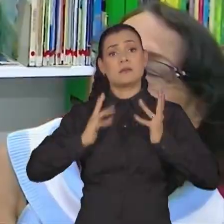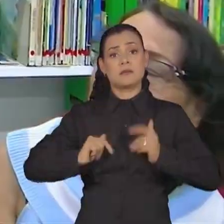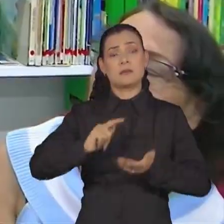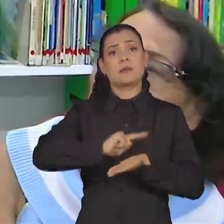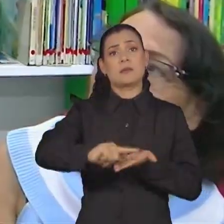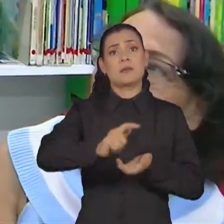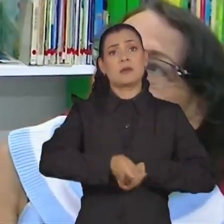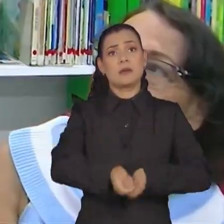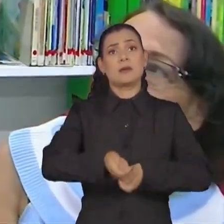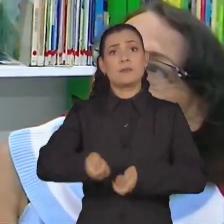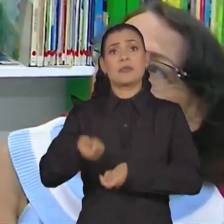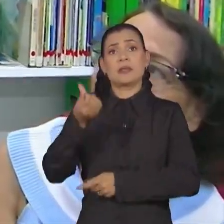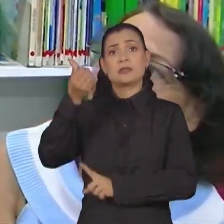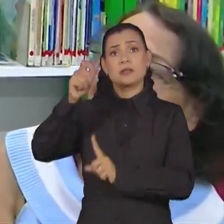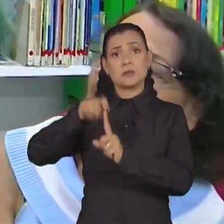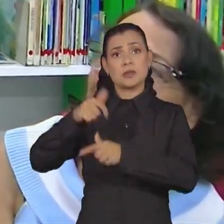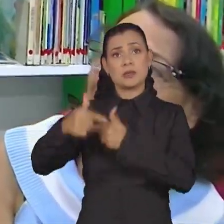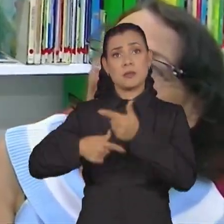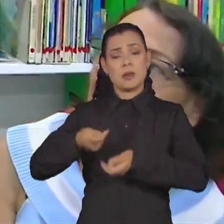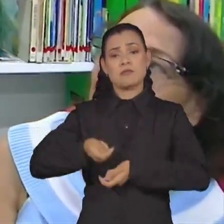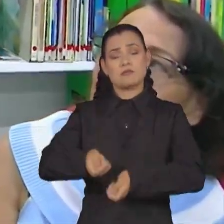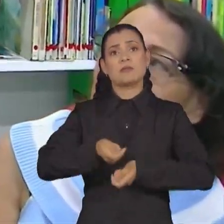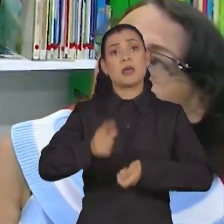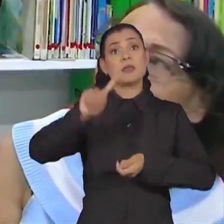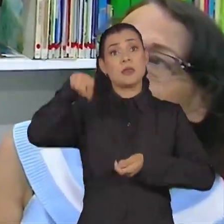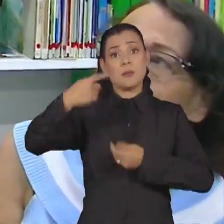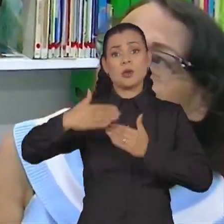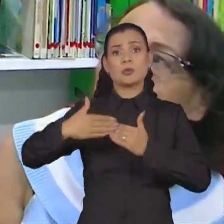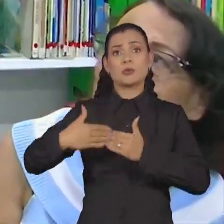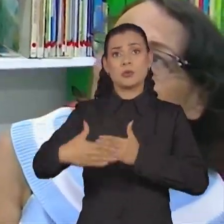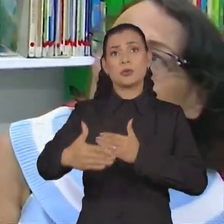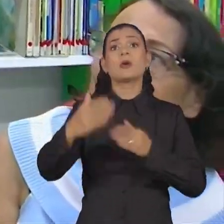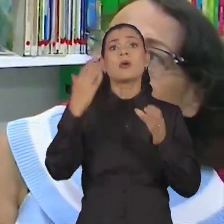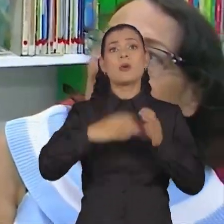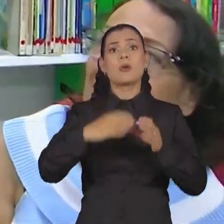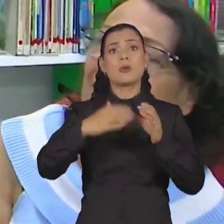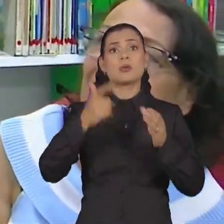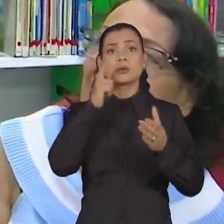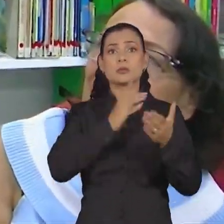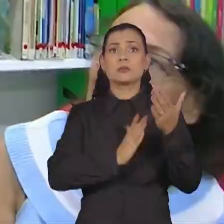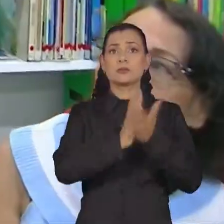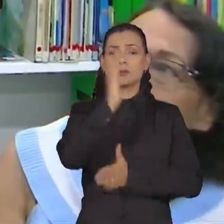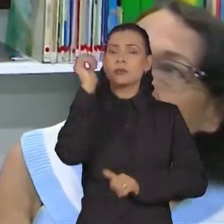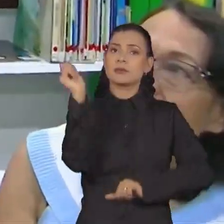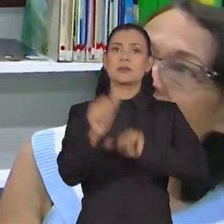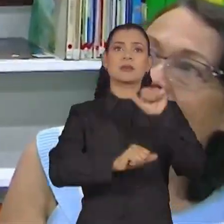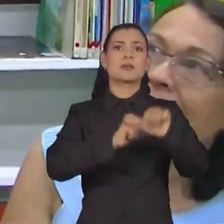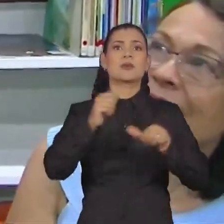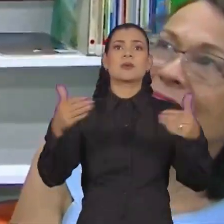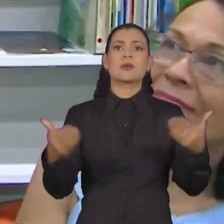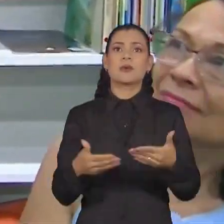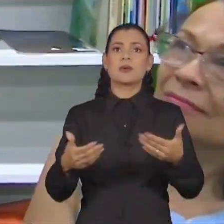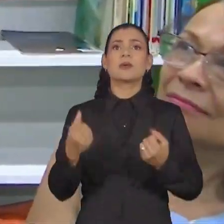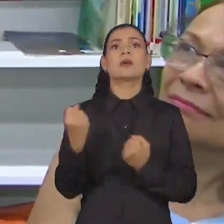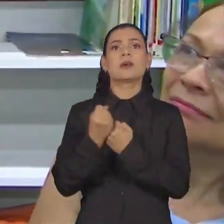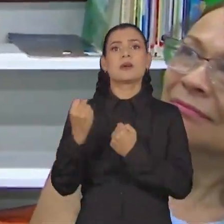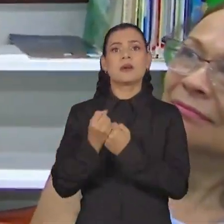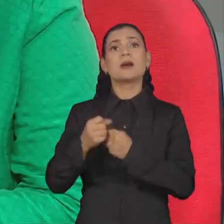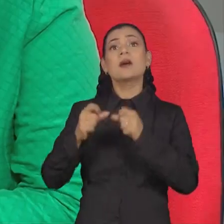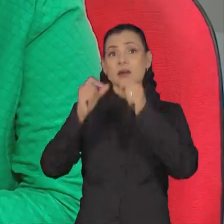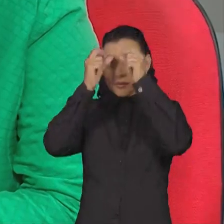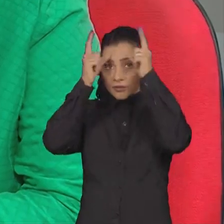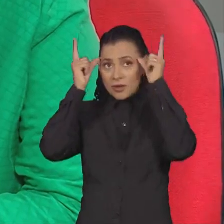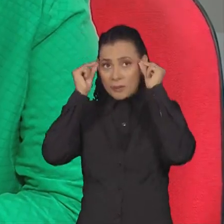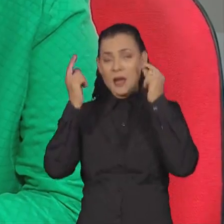foram 6 meses de trabalho. A partir daí eu prestei um concurso e me transformei hoje em uma auxiliar de